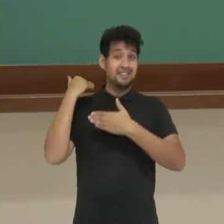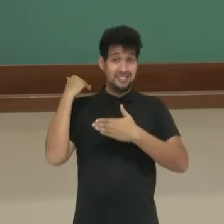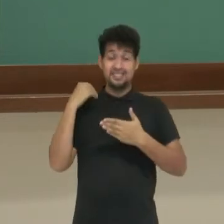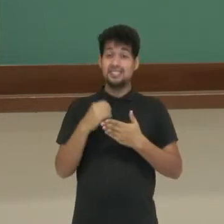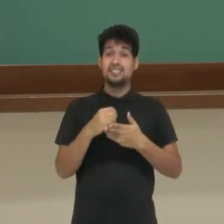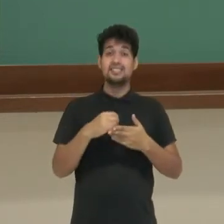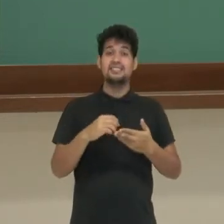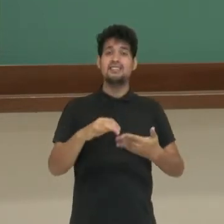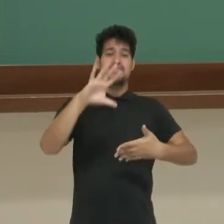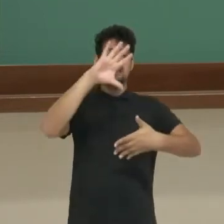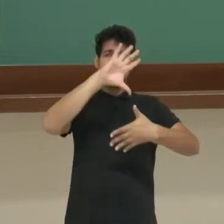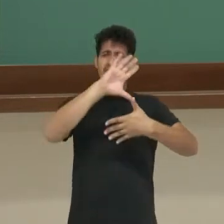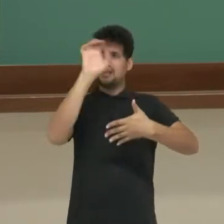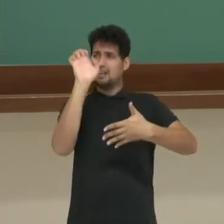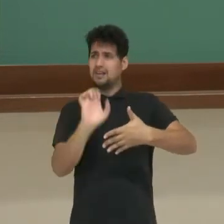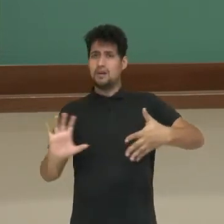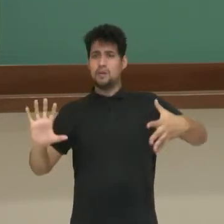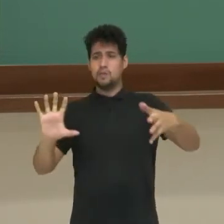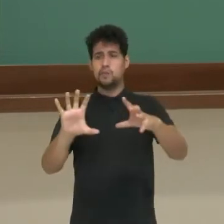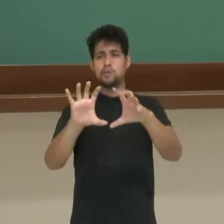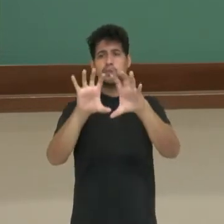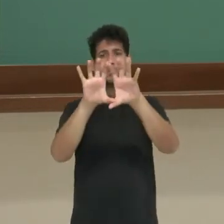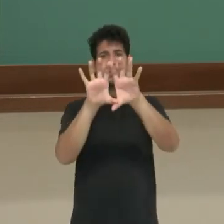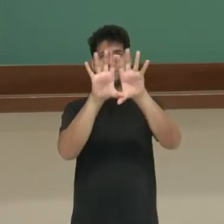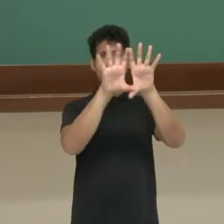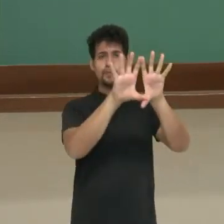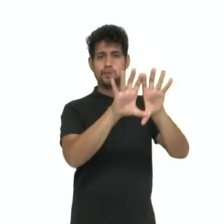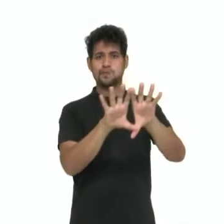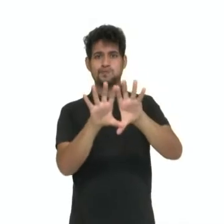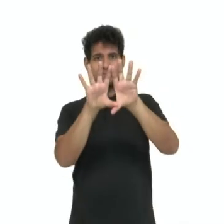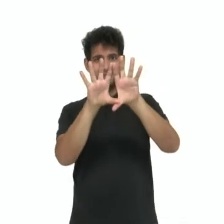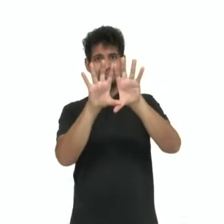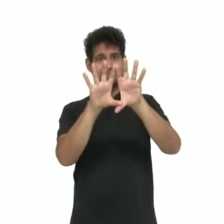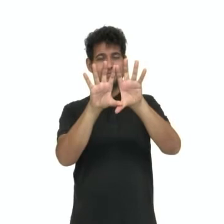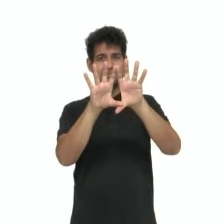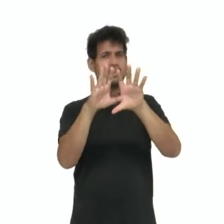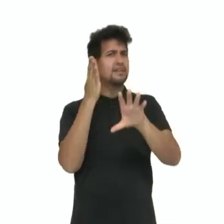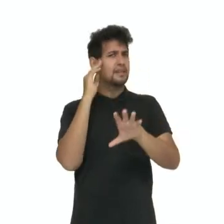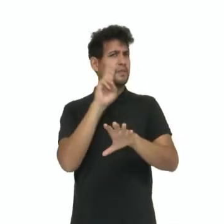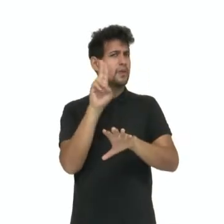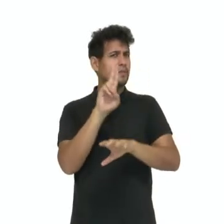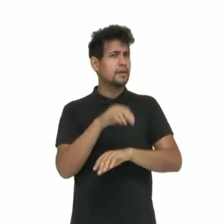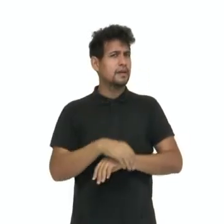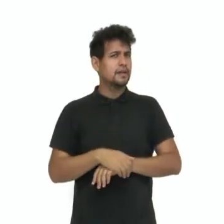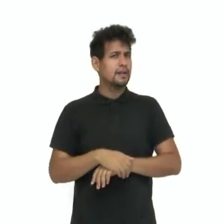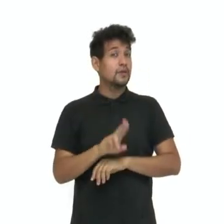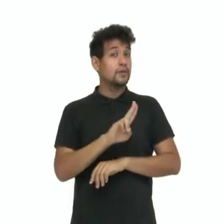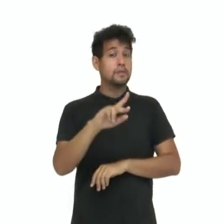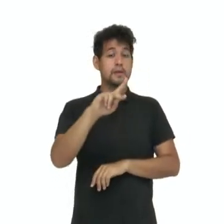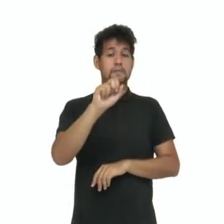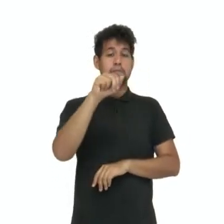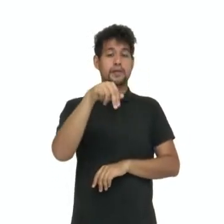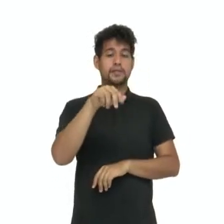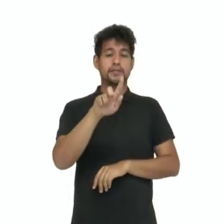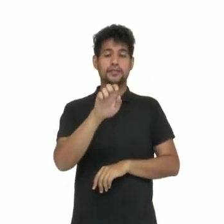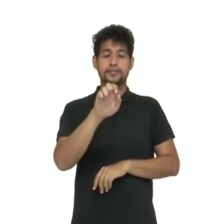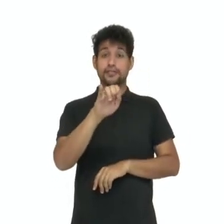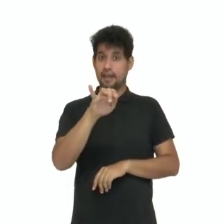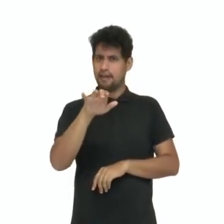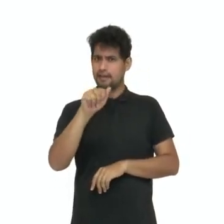todos unidos e formavam um único e gigantesco continente. Você sabe o nome desse continente? É a Pangeia. A